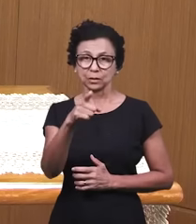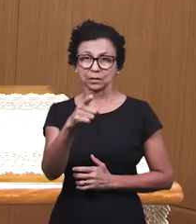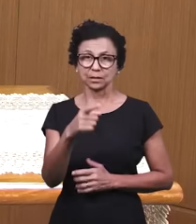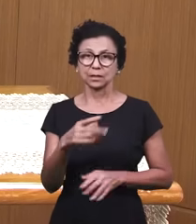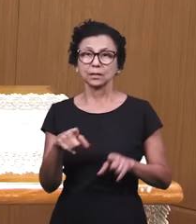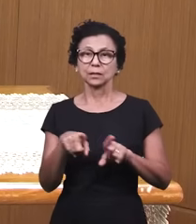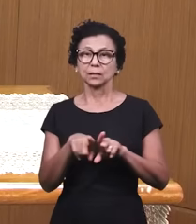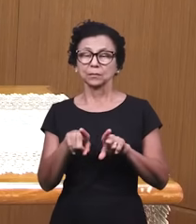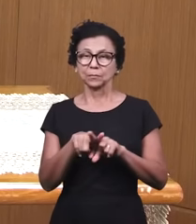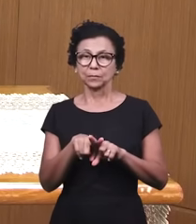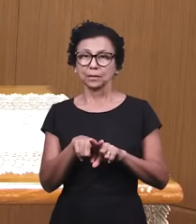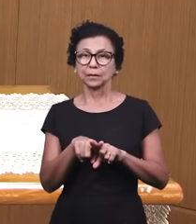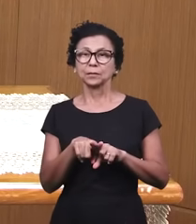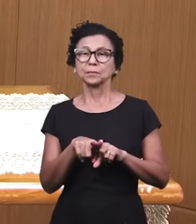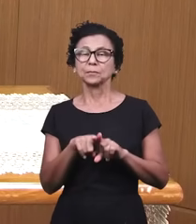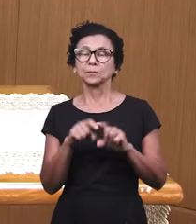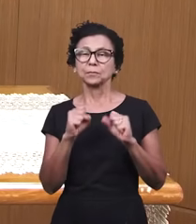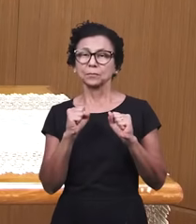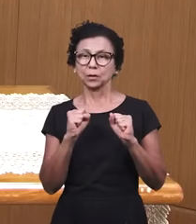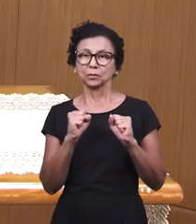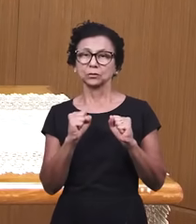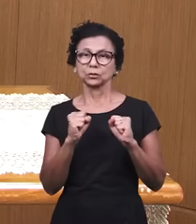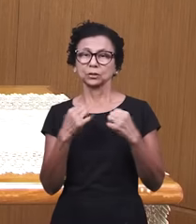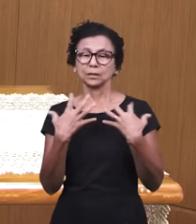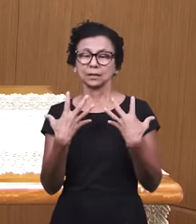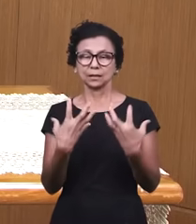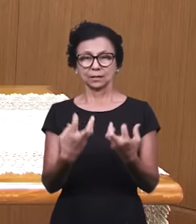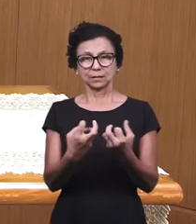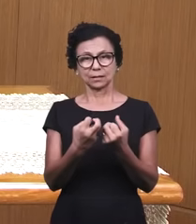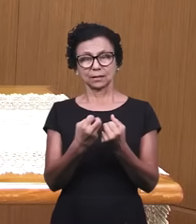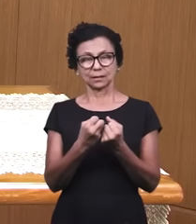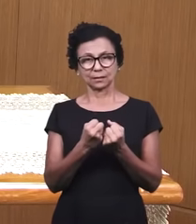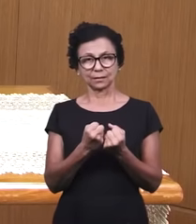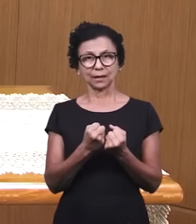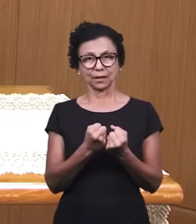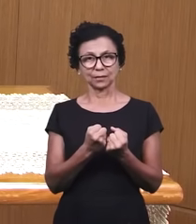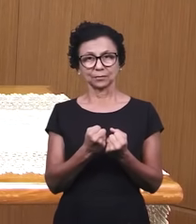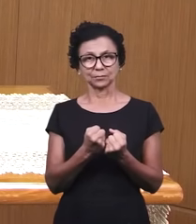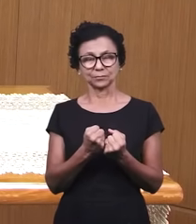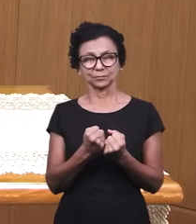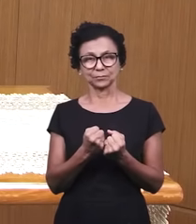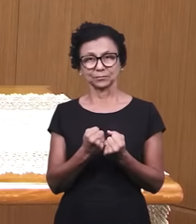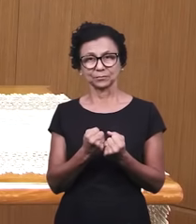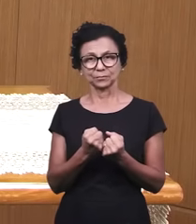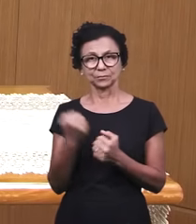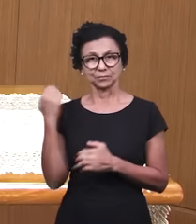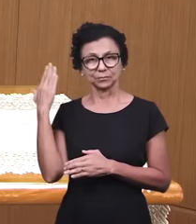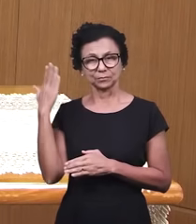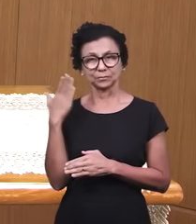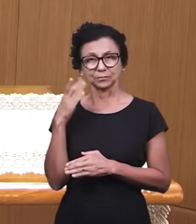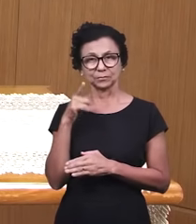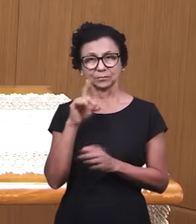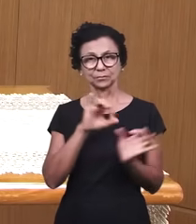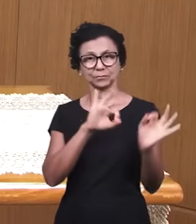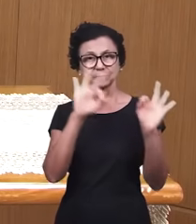e dentro da sua casa, através desta mensagem que está sendo